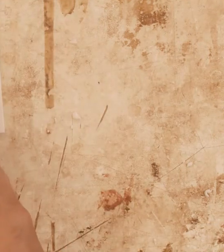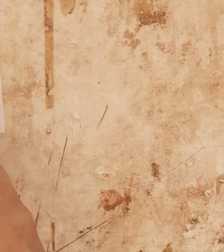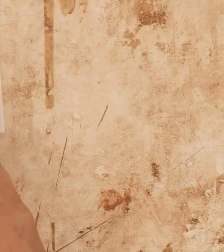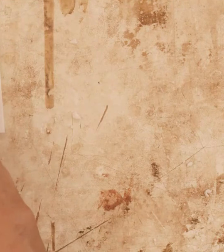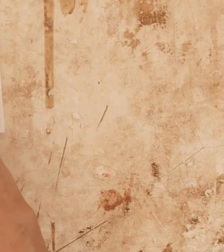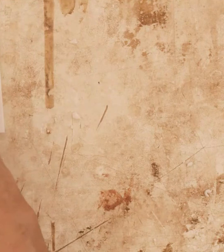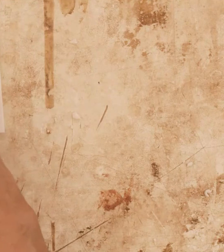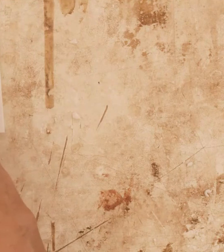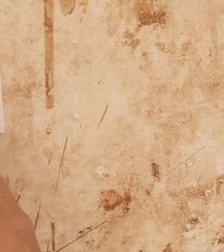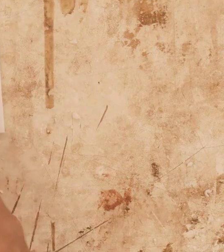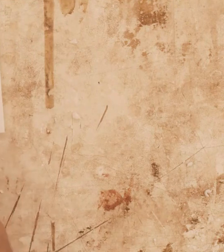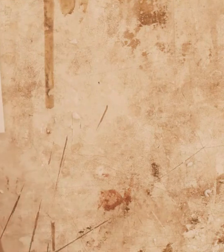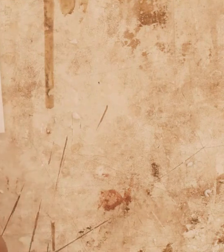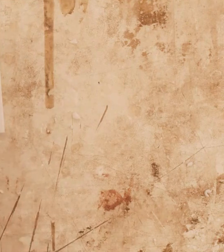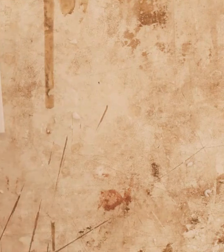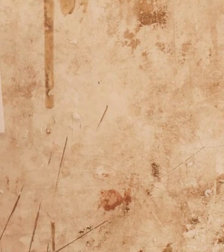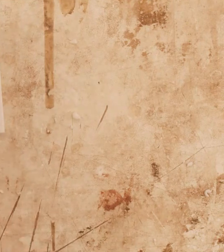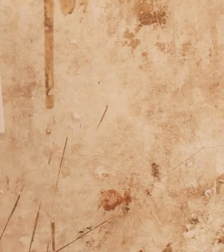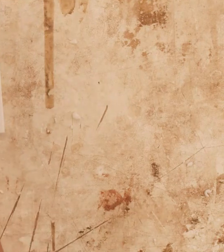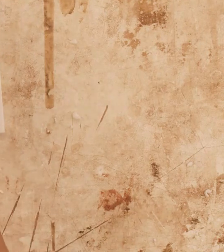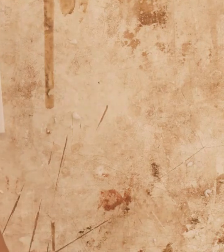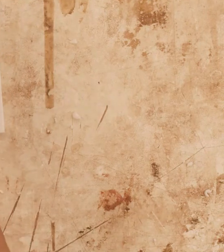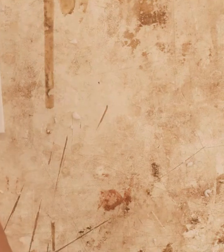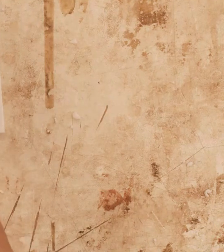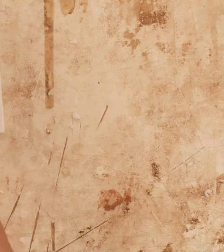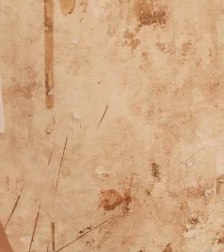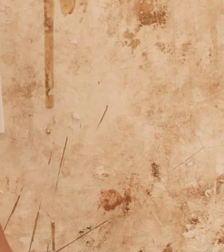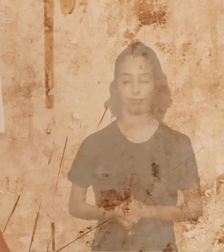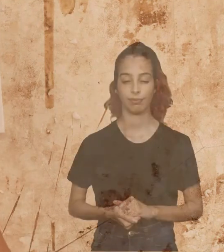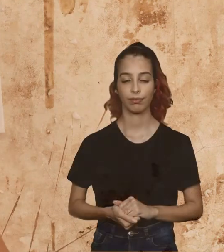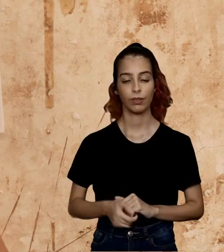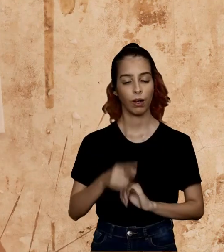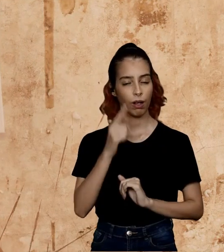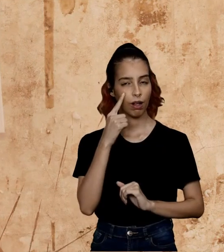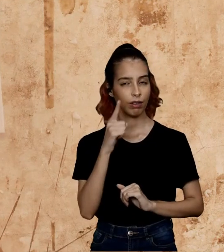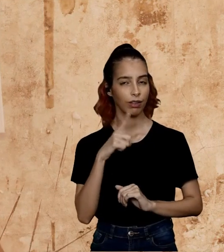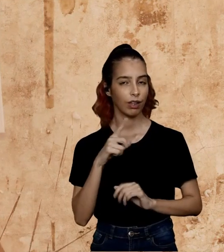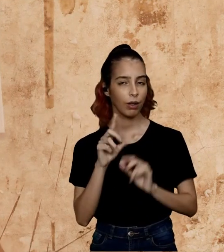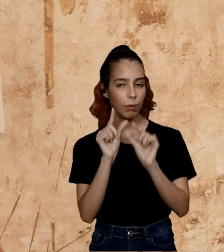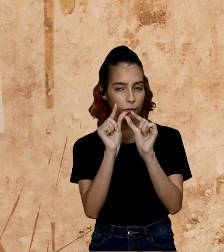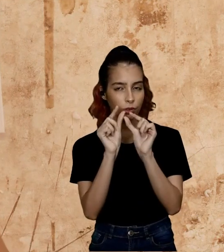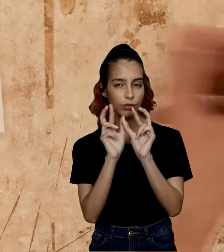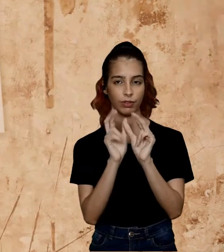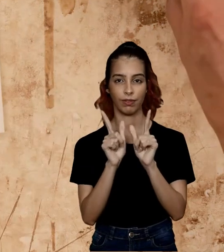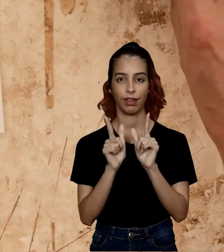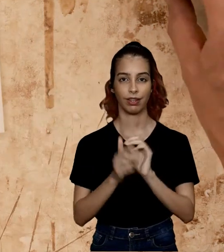Essa peça aqui, com uma pequena diferença.